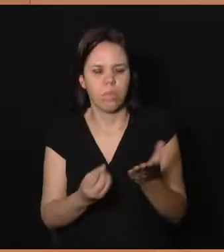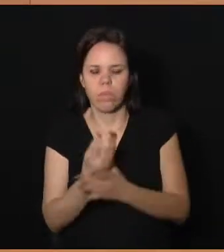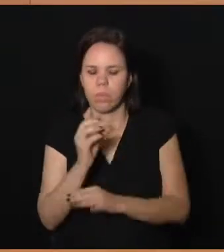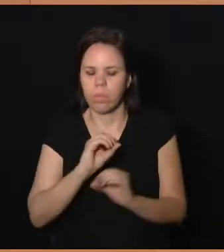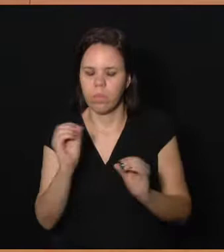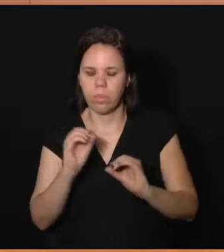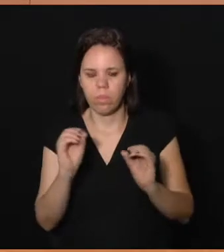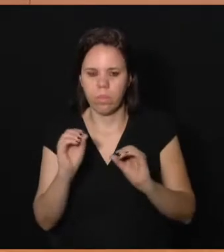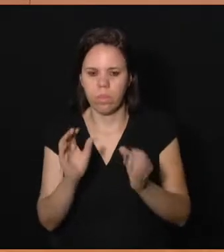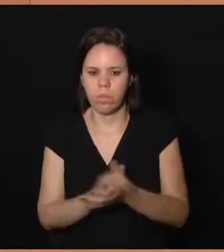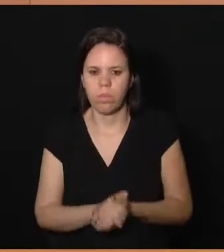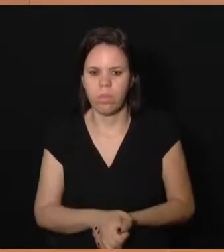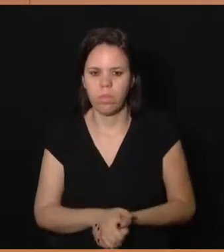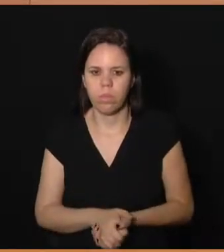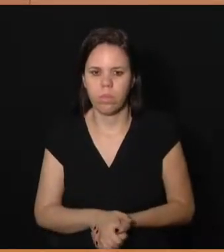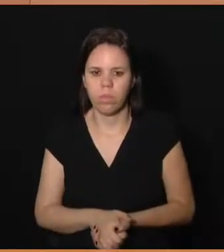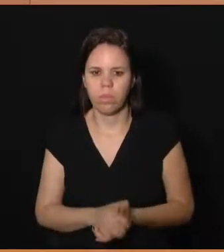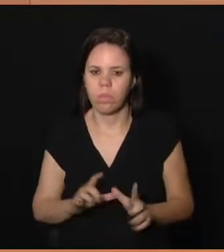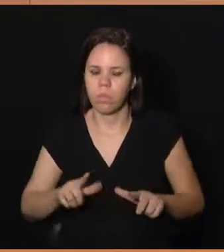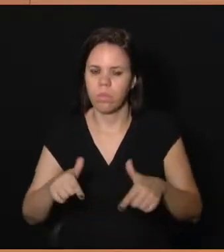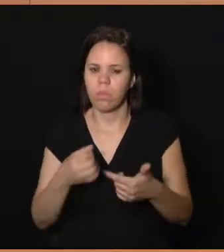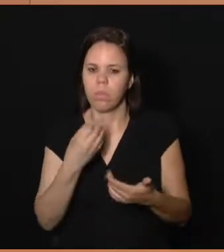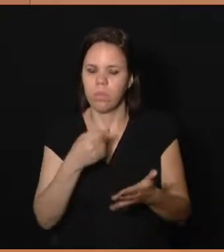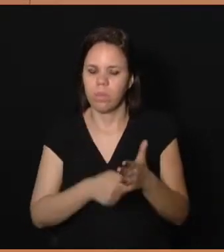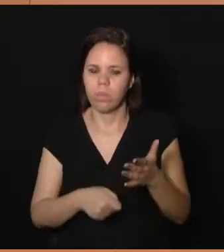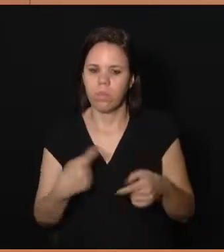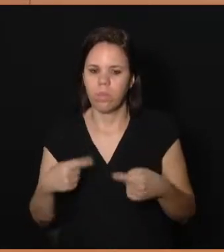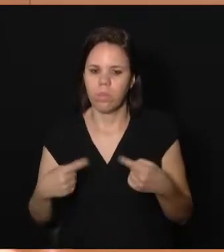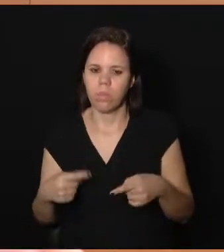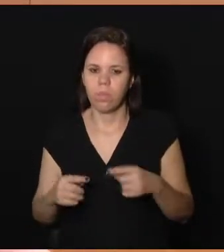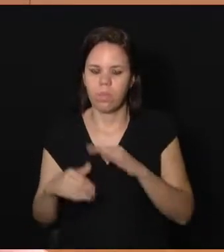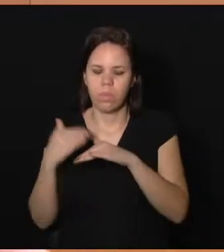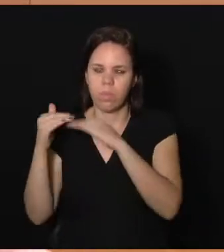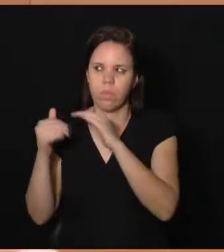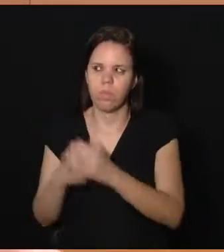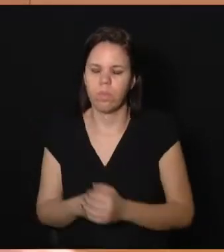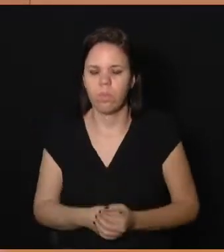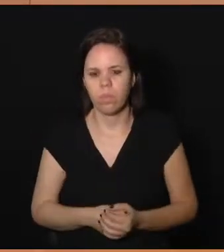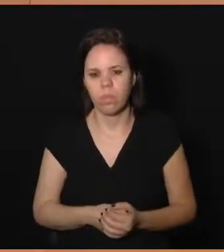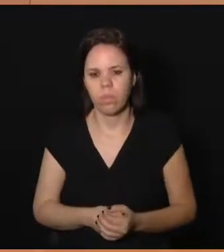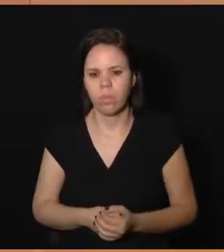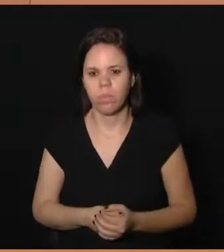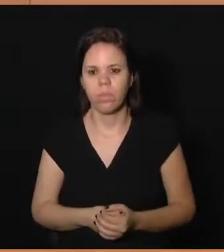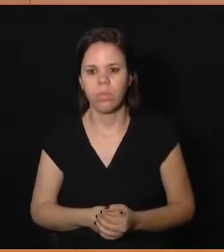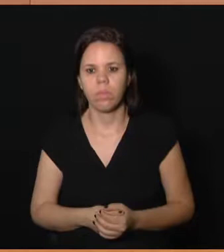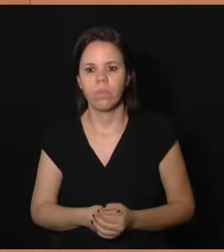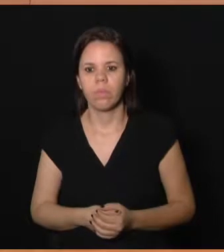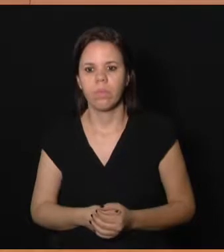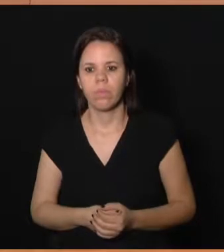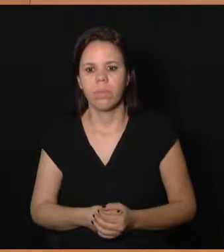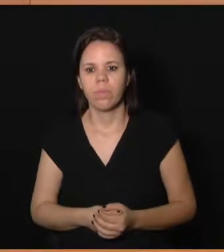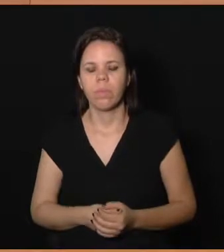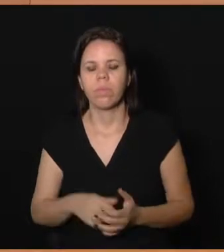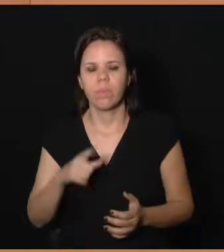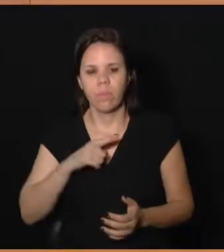efetivação dessas boas políticas para esse desenvolvimento. Segundo